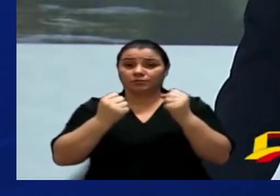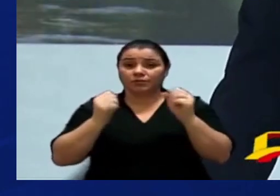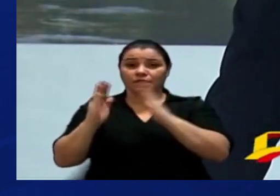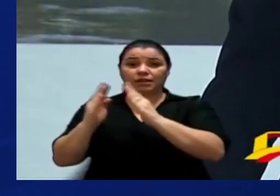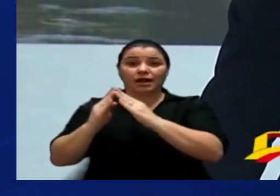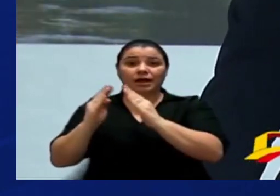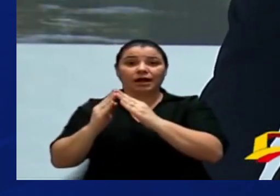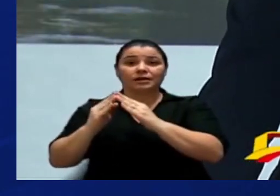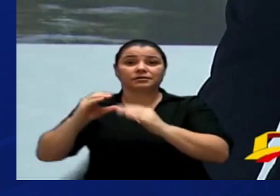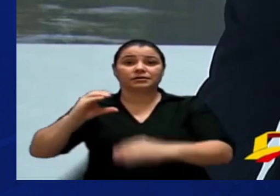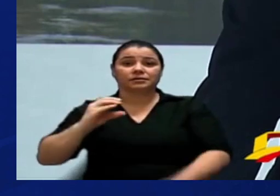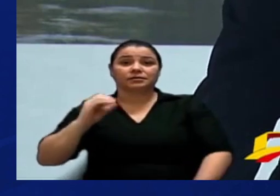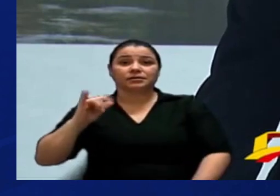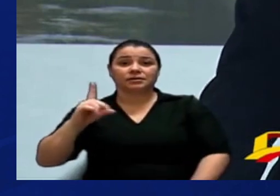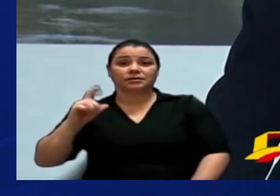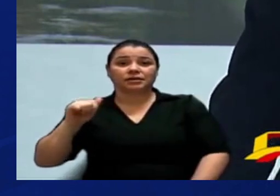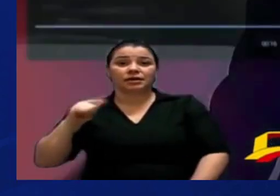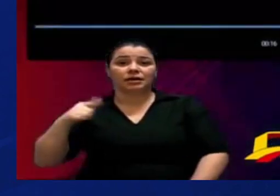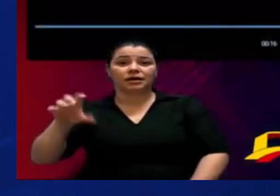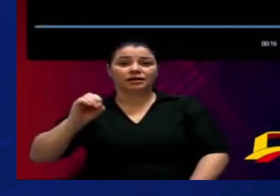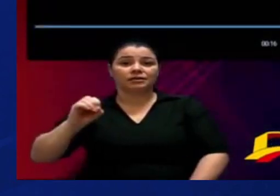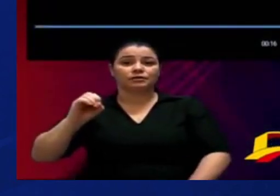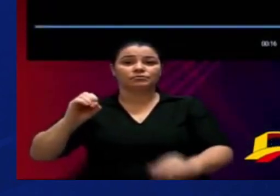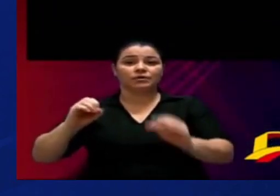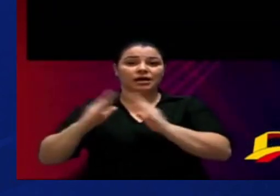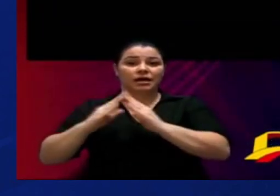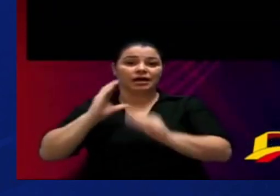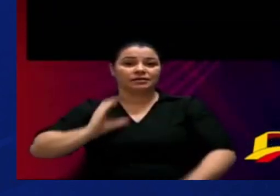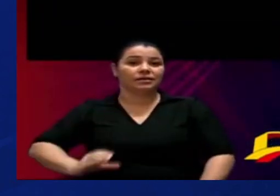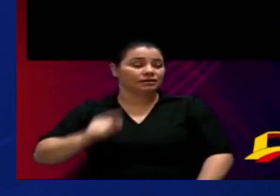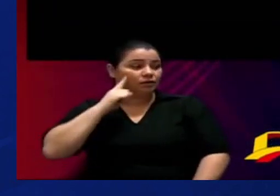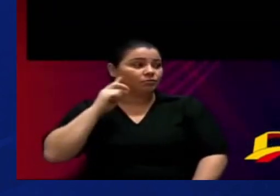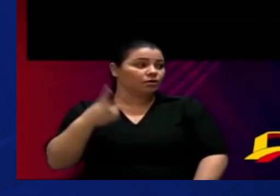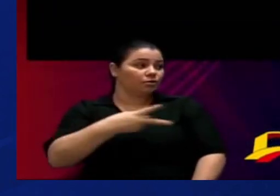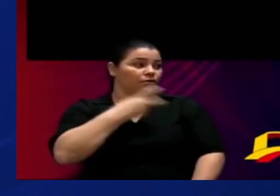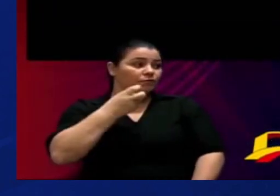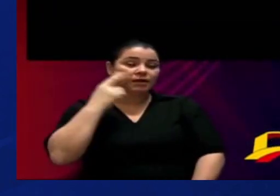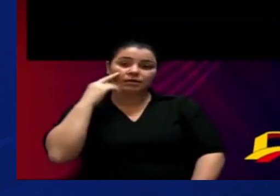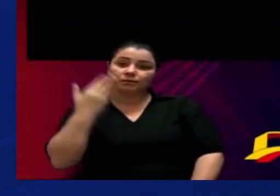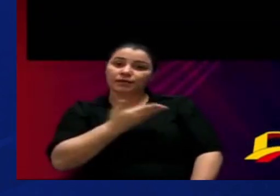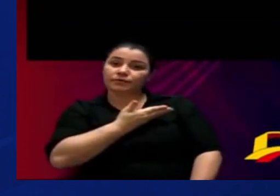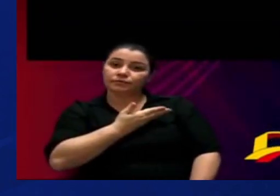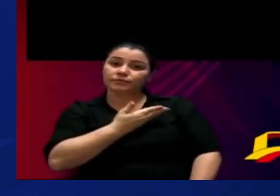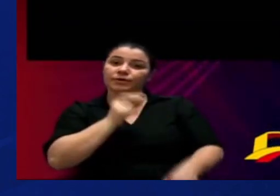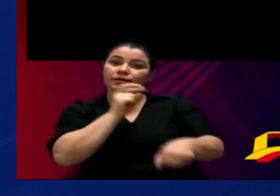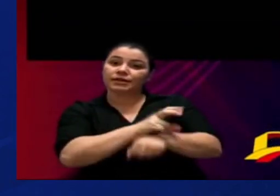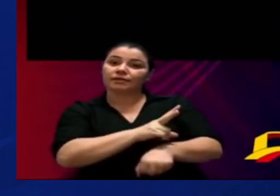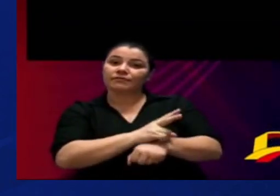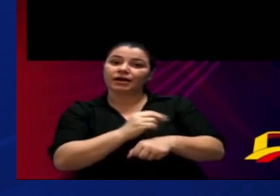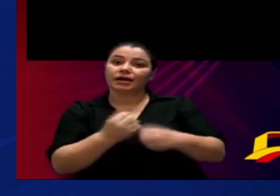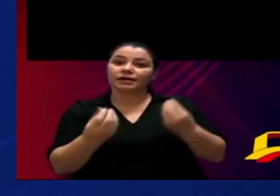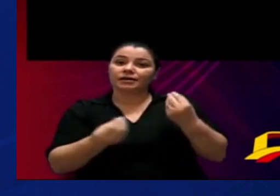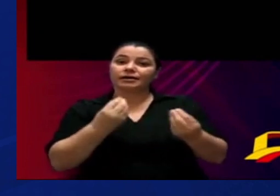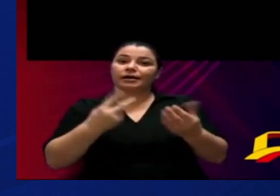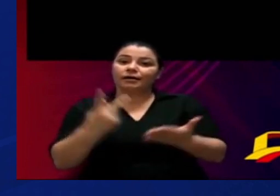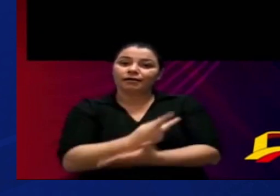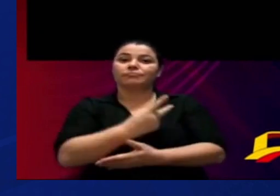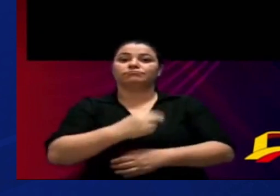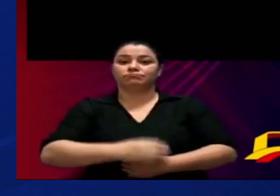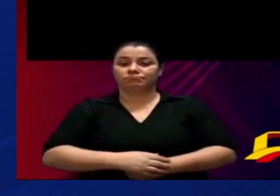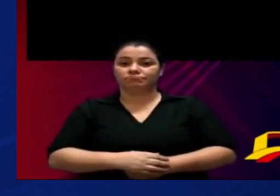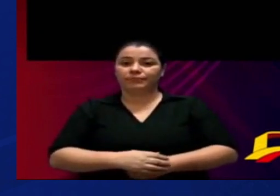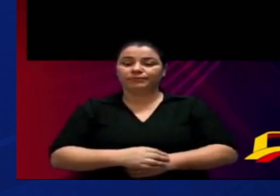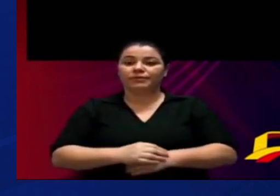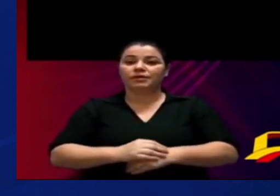Casa do Cidadão, um veículo da Casa do Cidadão estacionado nas vagas de van